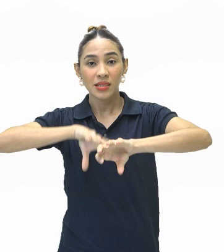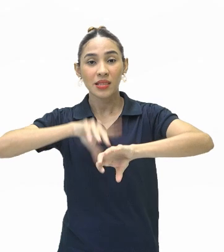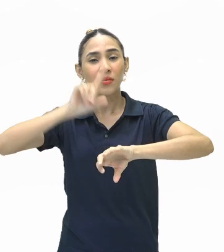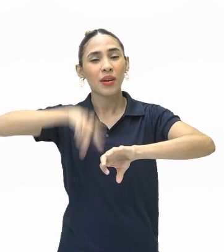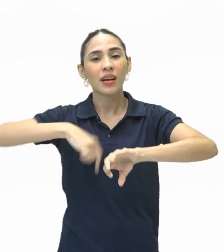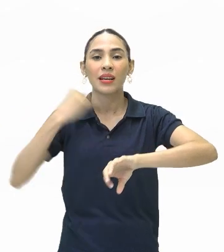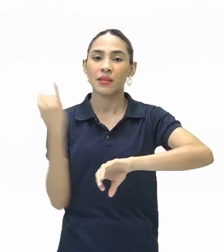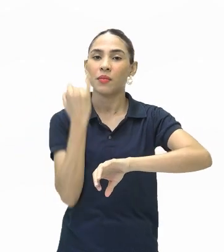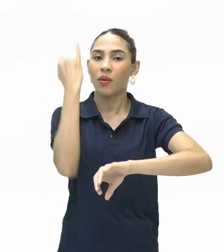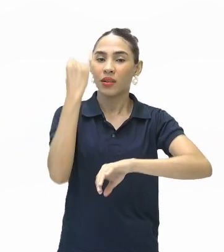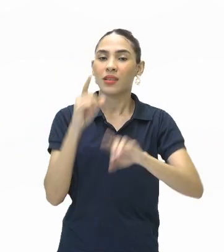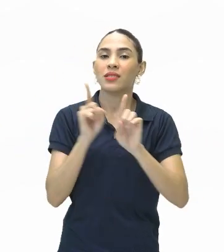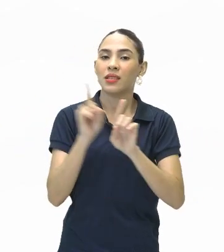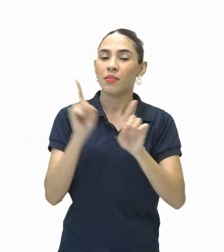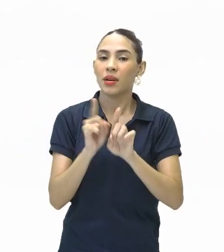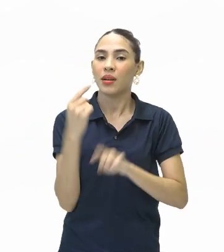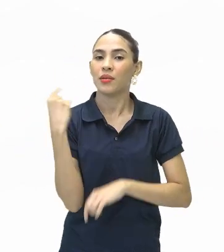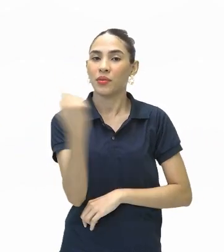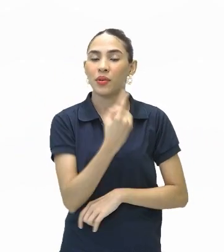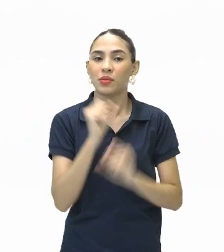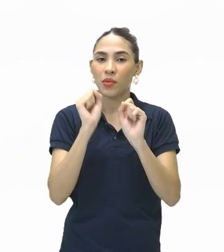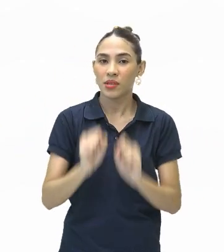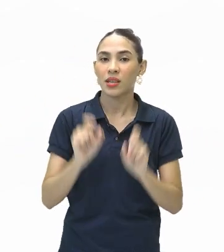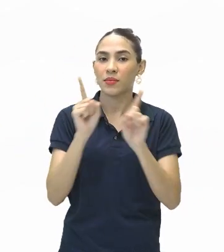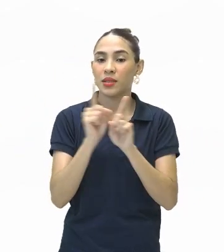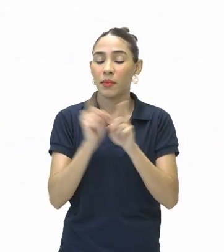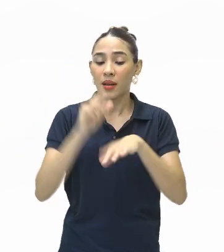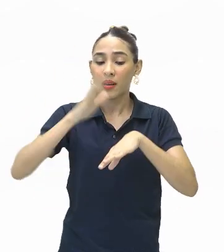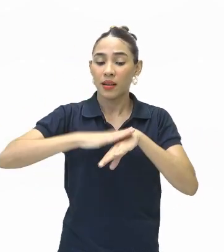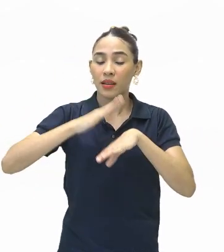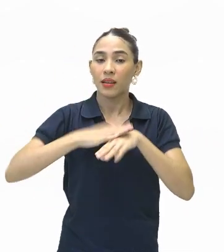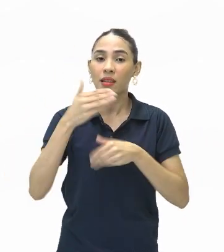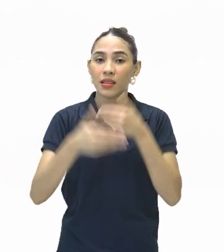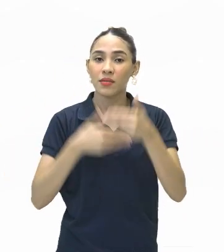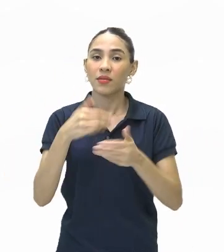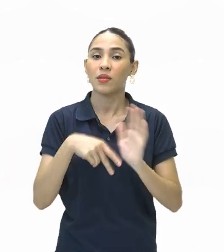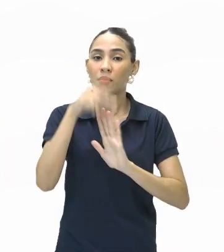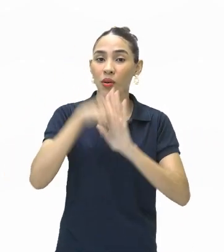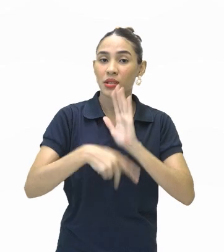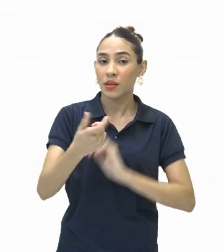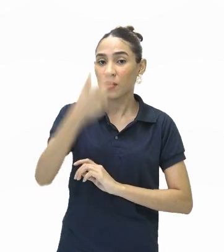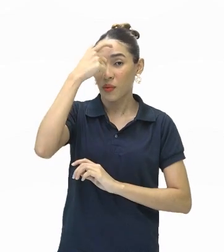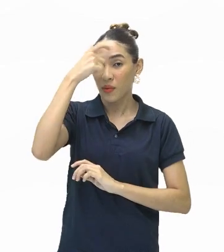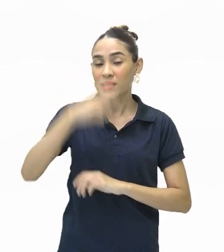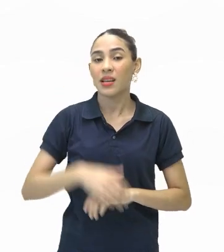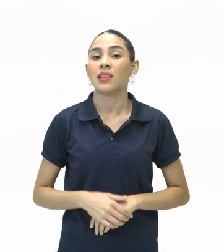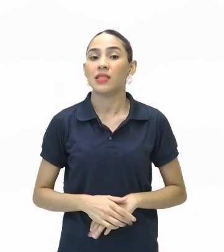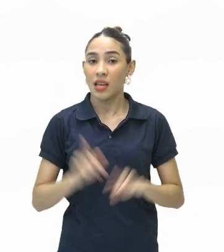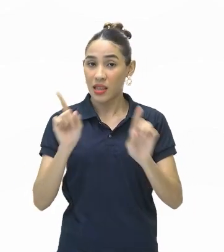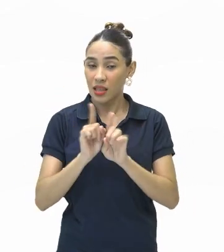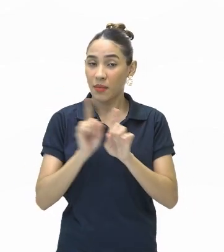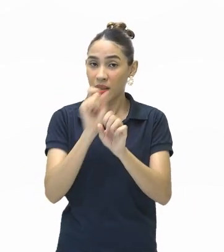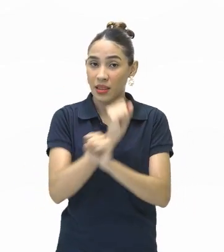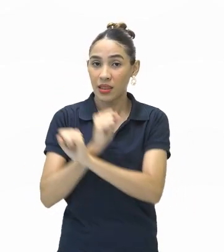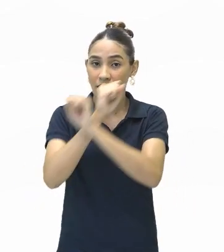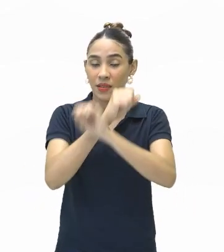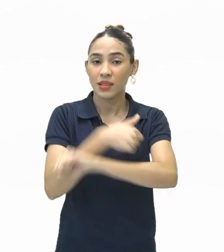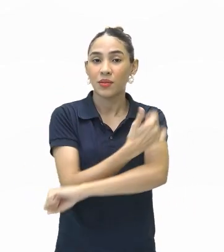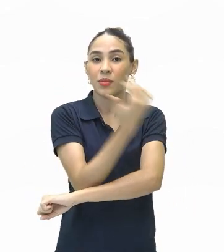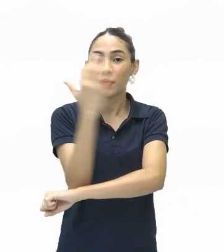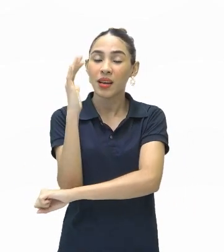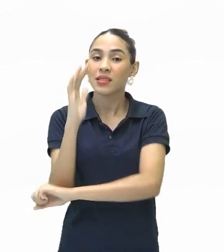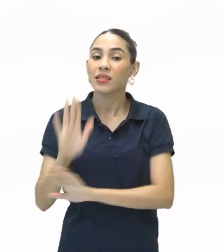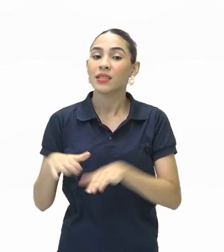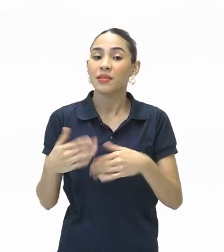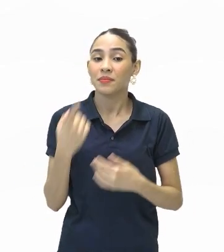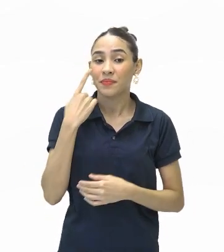é fundamental para que a gente possa desenvolver um projeto de consciência e defesa do meio ambiente. Então